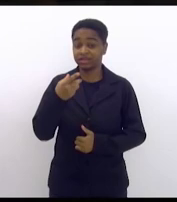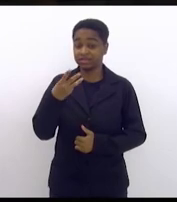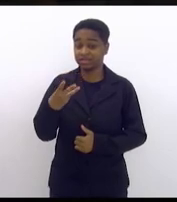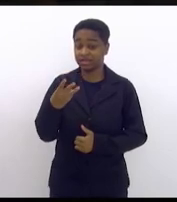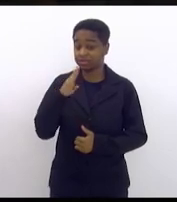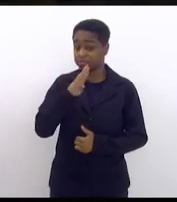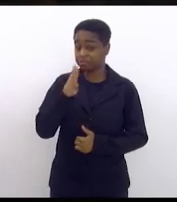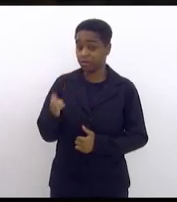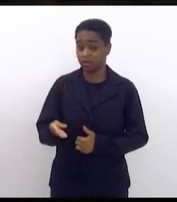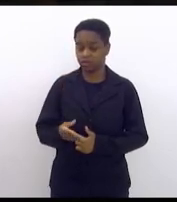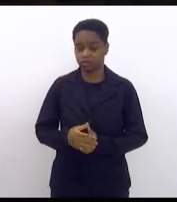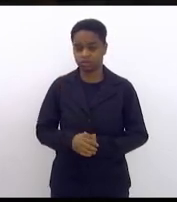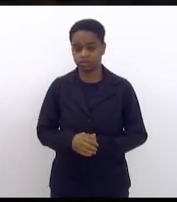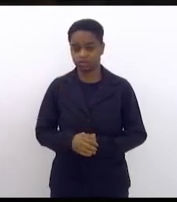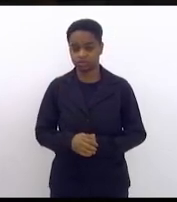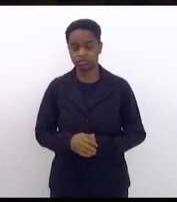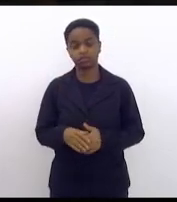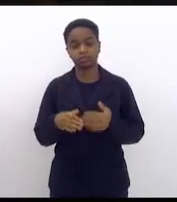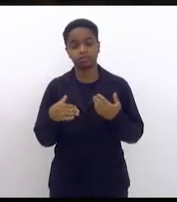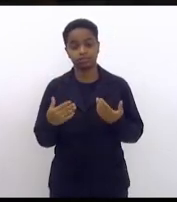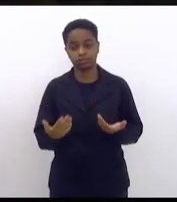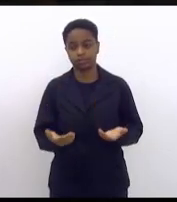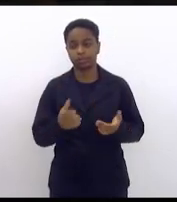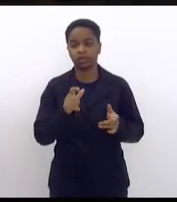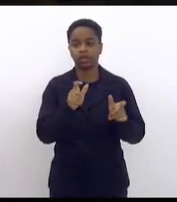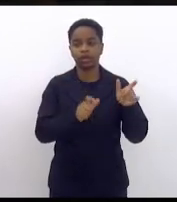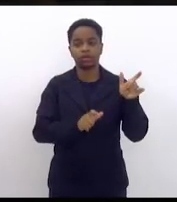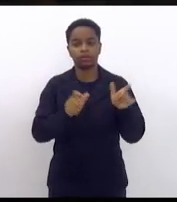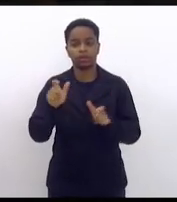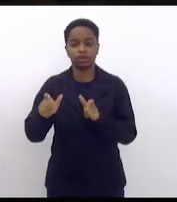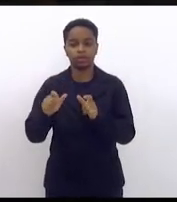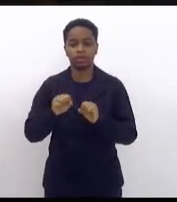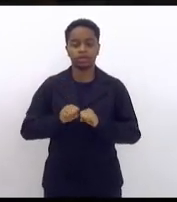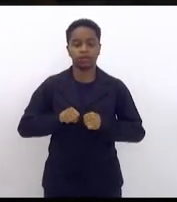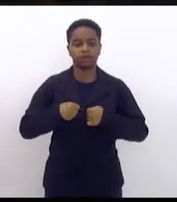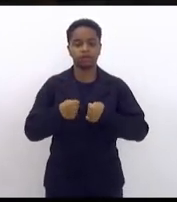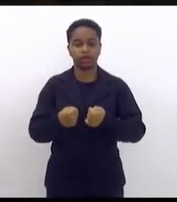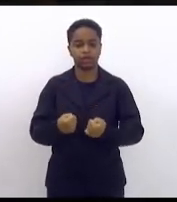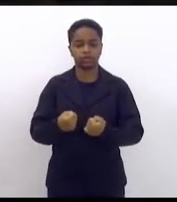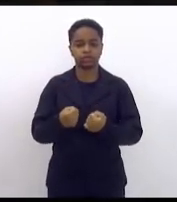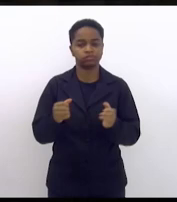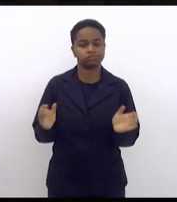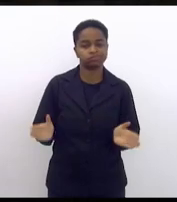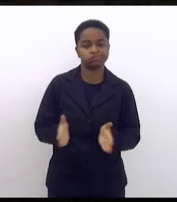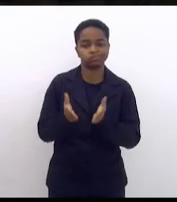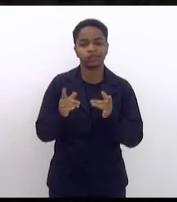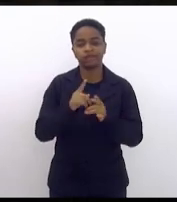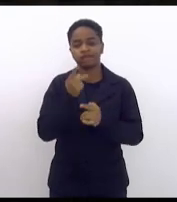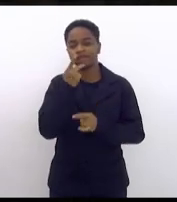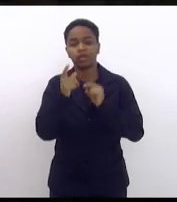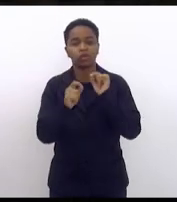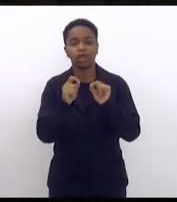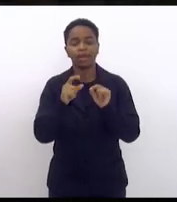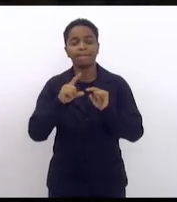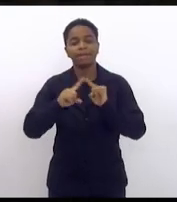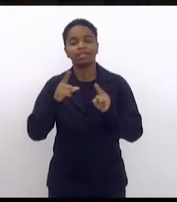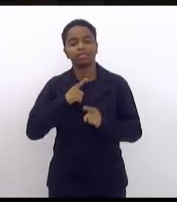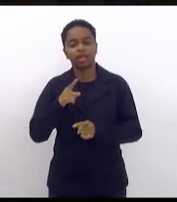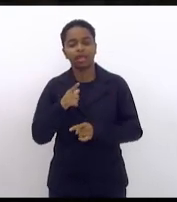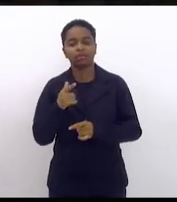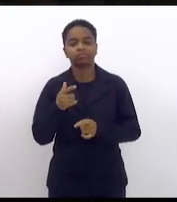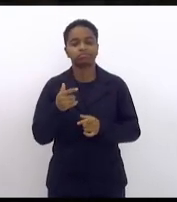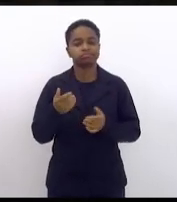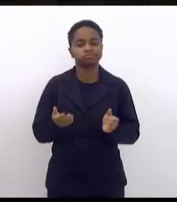reais. Aí os defensores do incentivo fiscal dizem assim, mas gera emprego e renda.